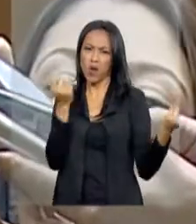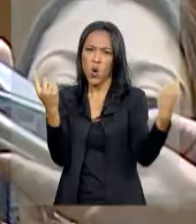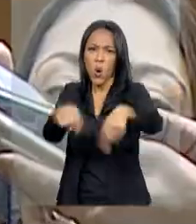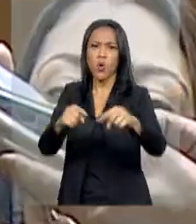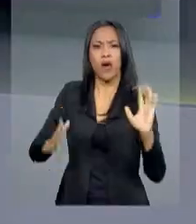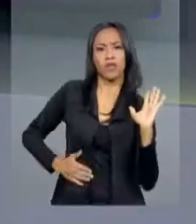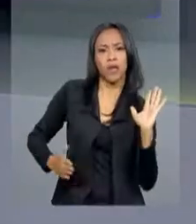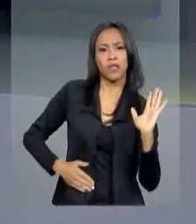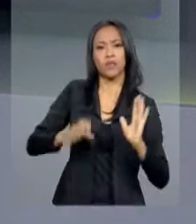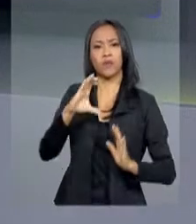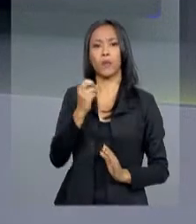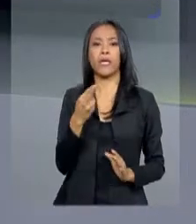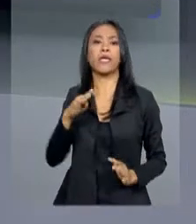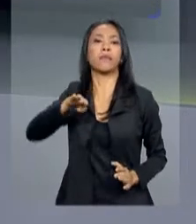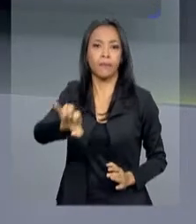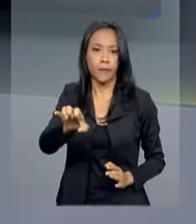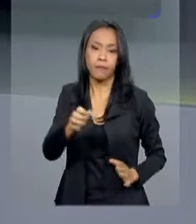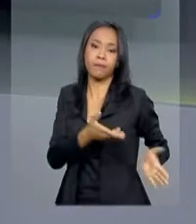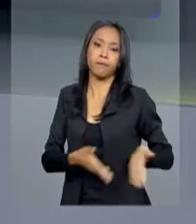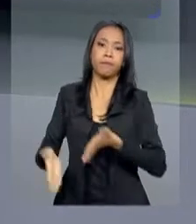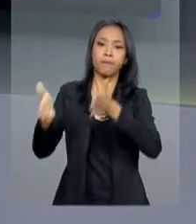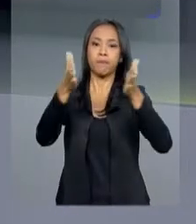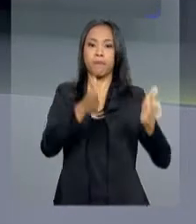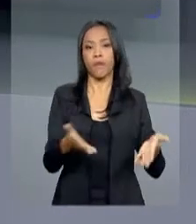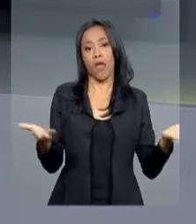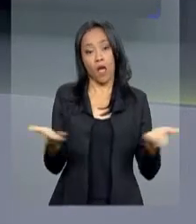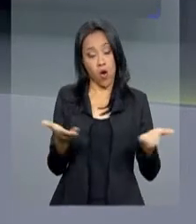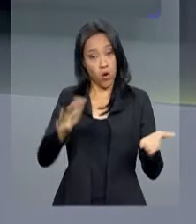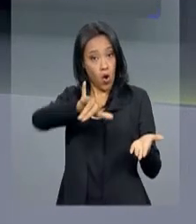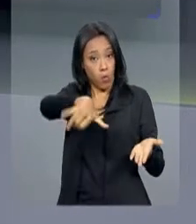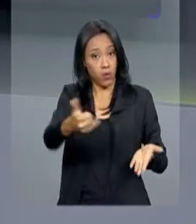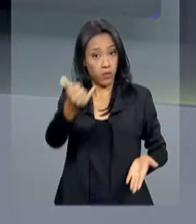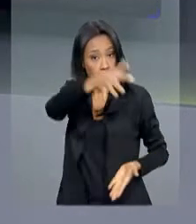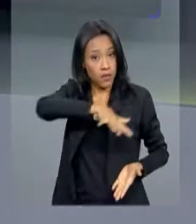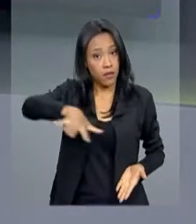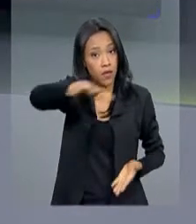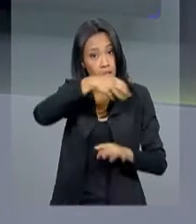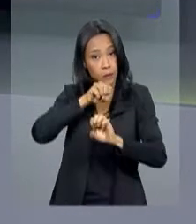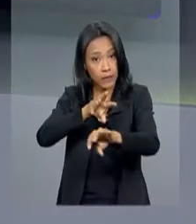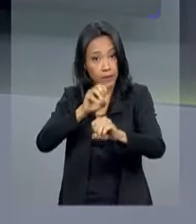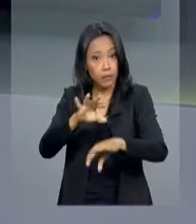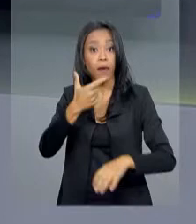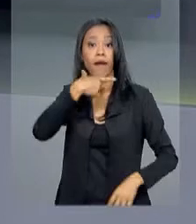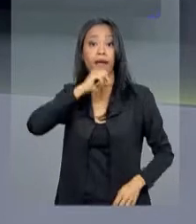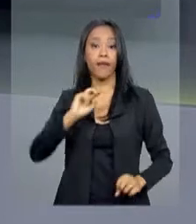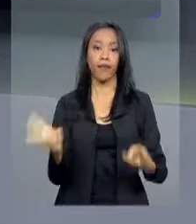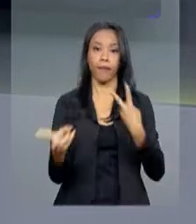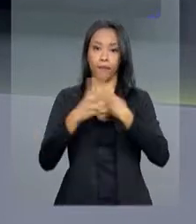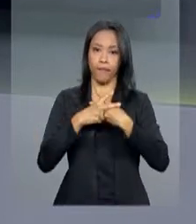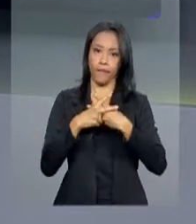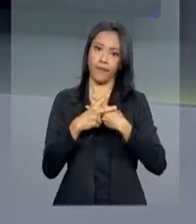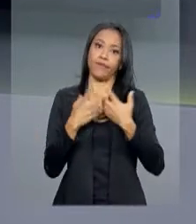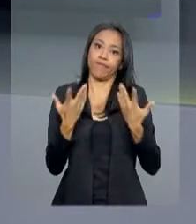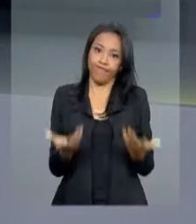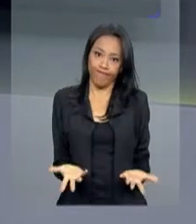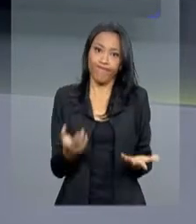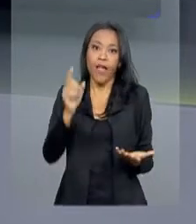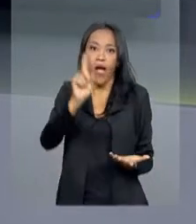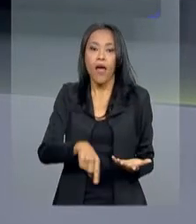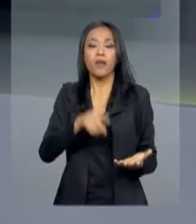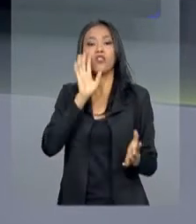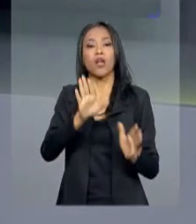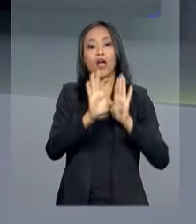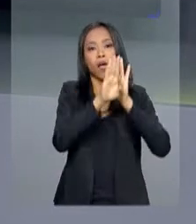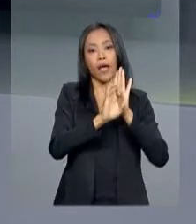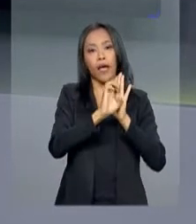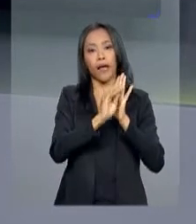ao crime organizado e ainda falando em oportunidades na área da educação para quem está privado de liberdade foi publicado